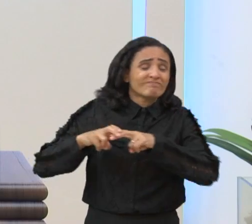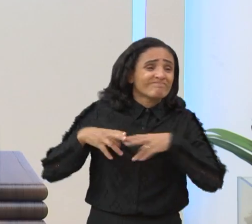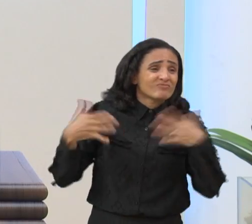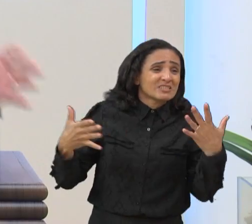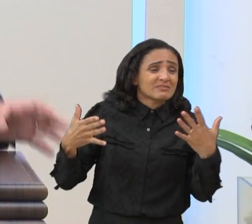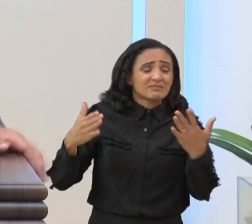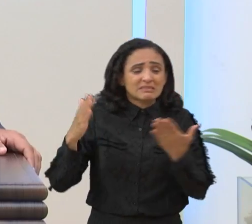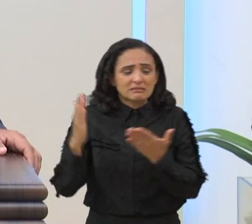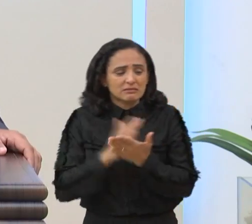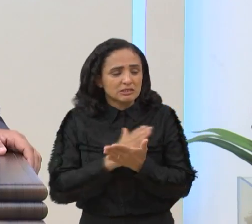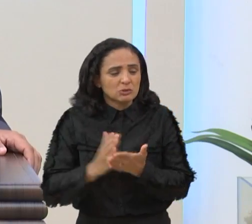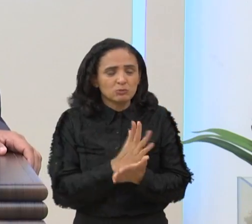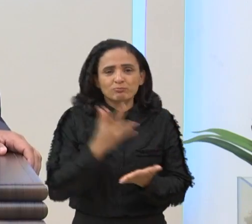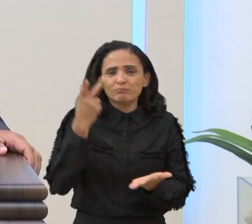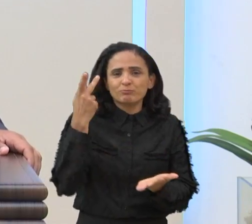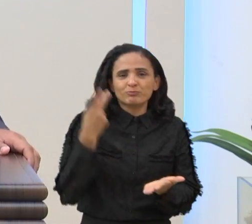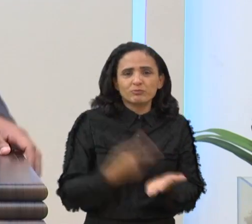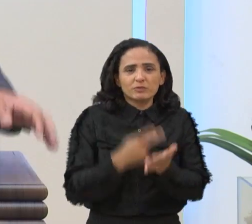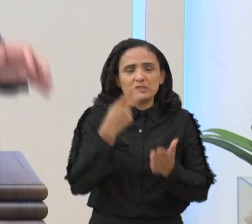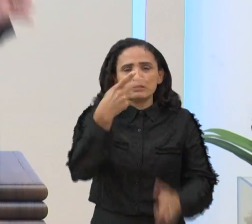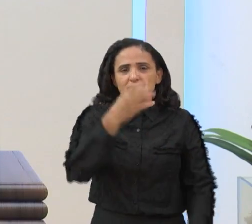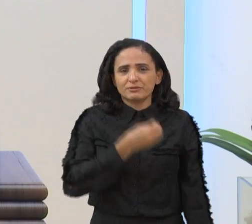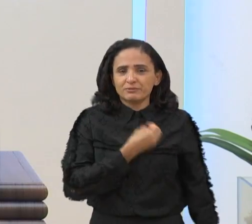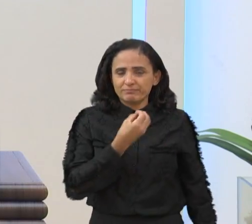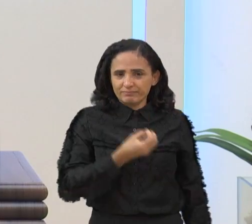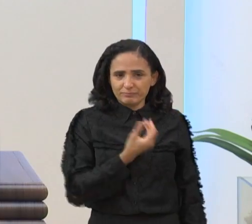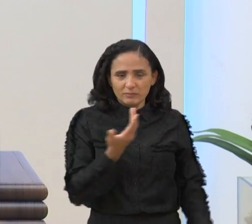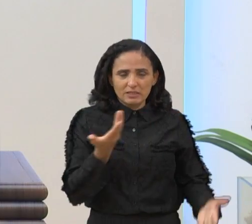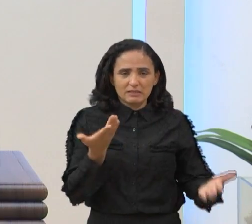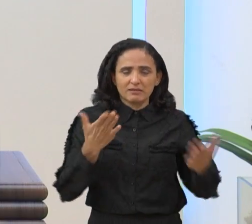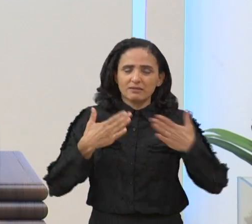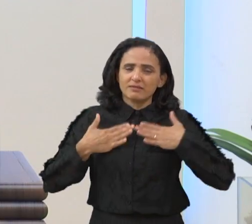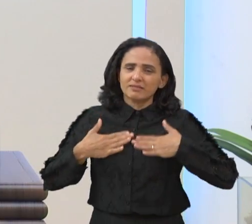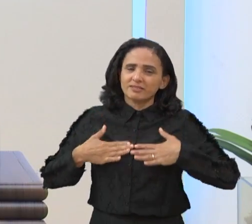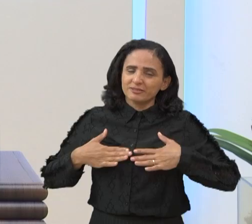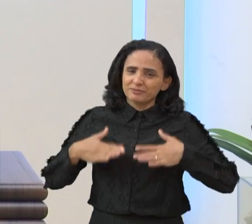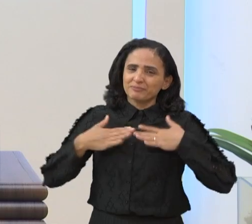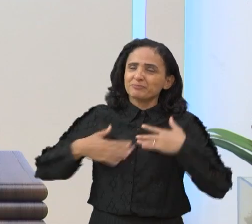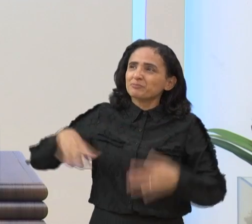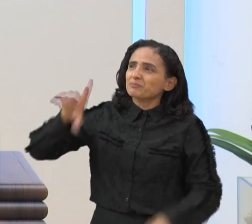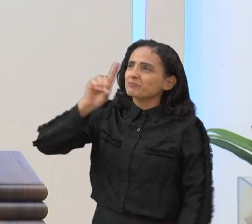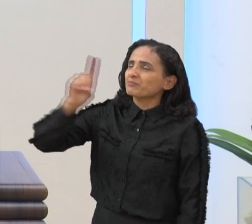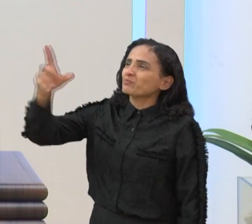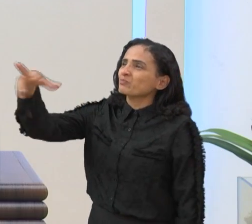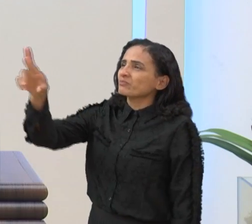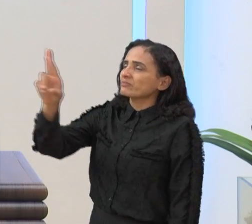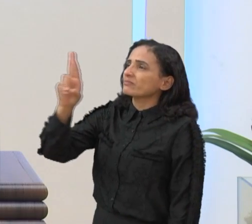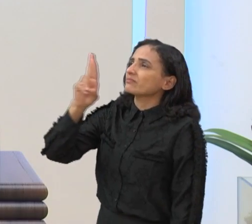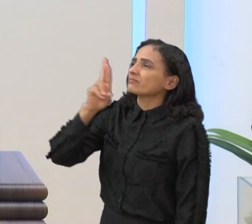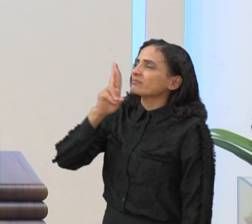alguma situação, mas Deus tem a resposta.